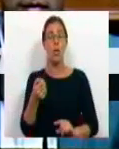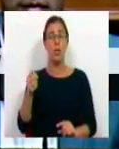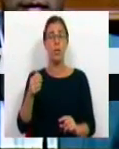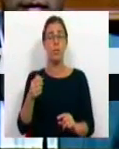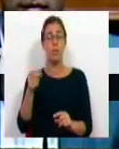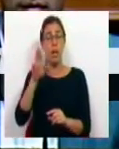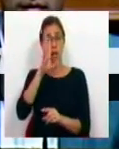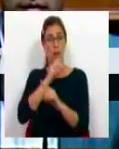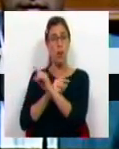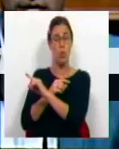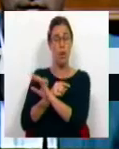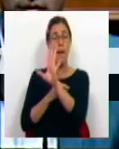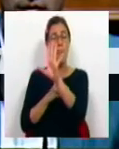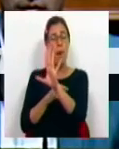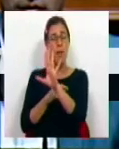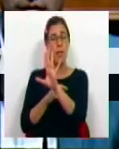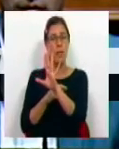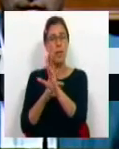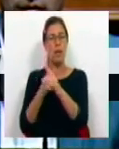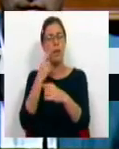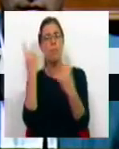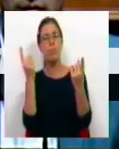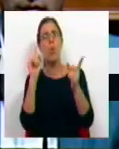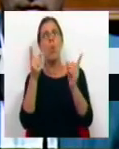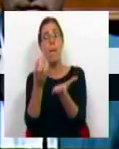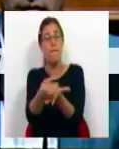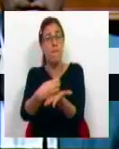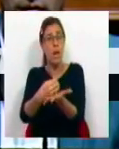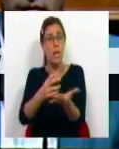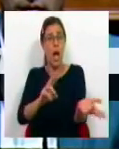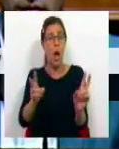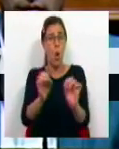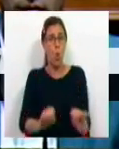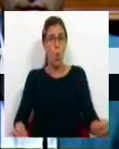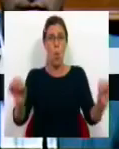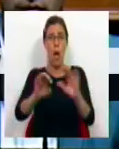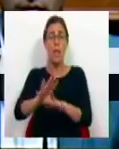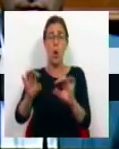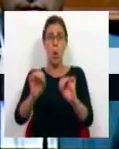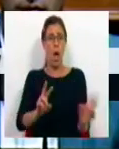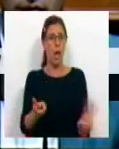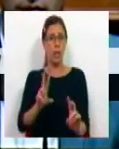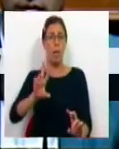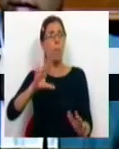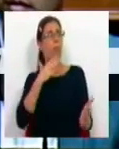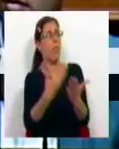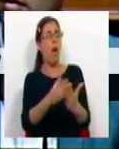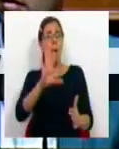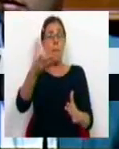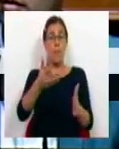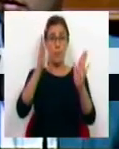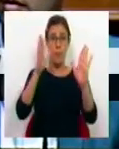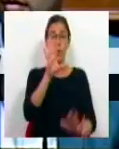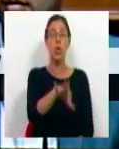anterior governo, mas mais do que isso, expõe também o vazio da alternativa que a direita tem para o país. Porque quando foi